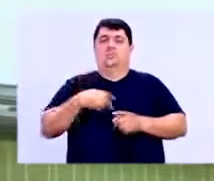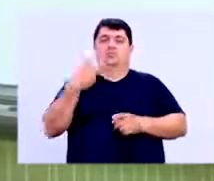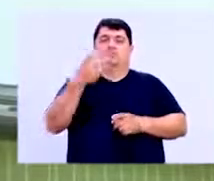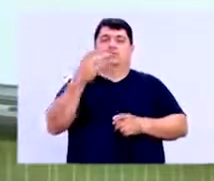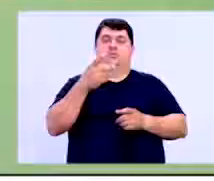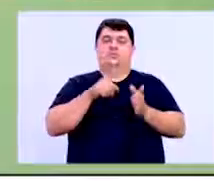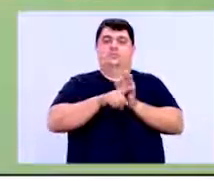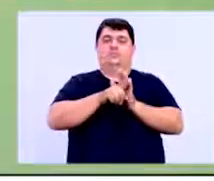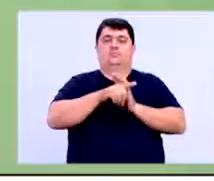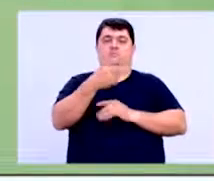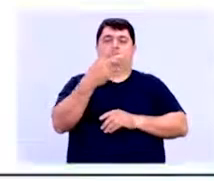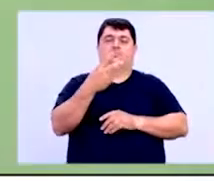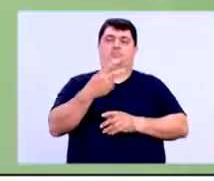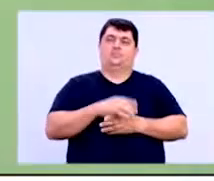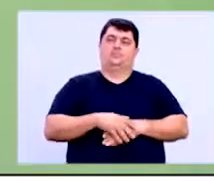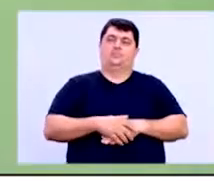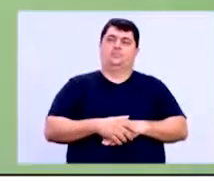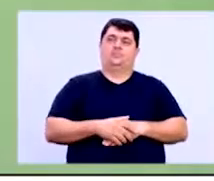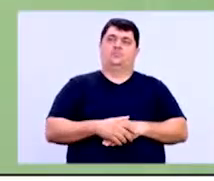2.